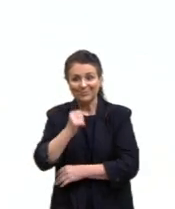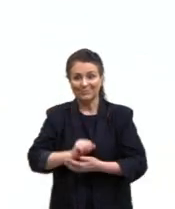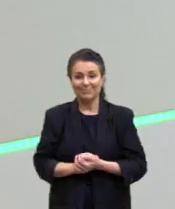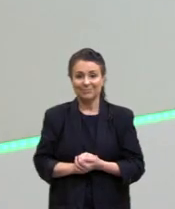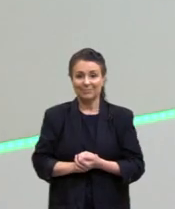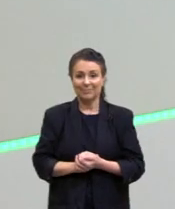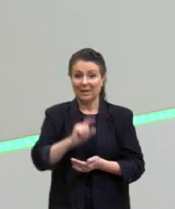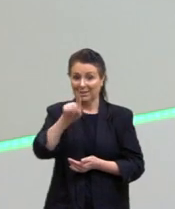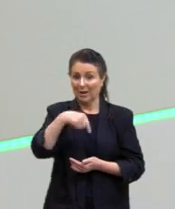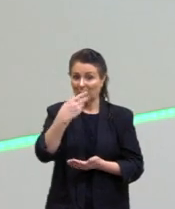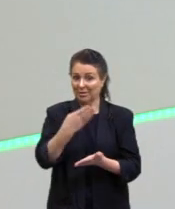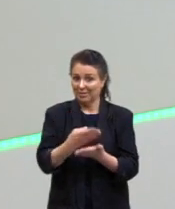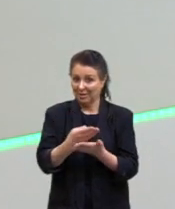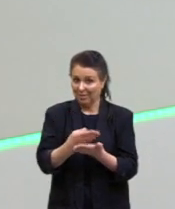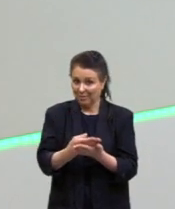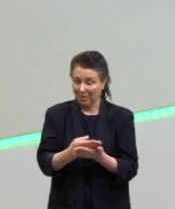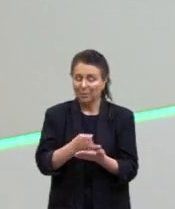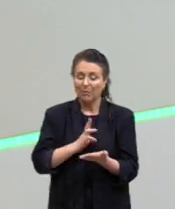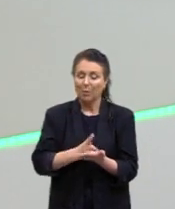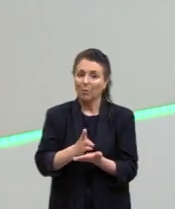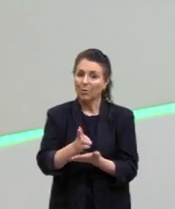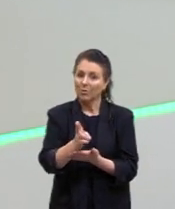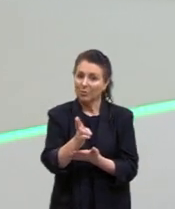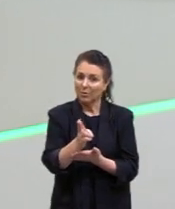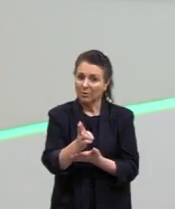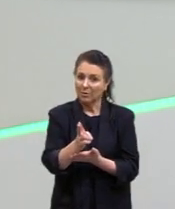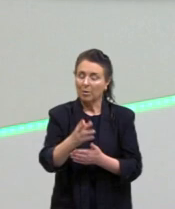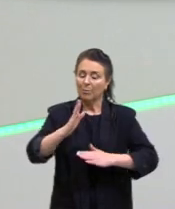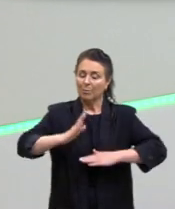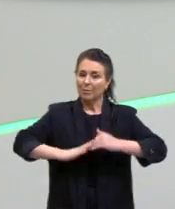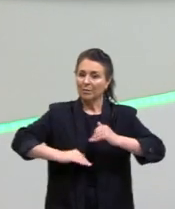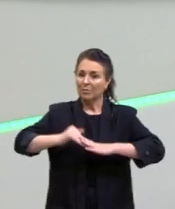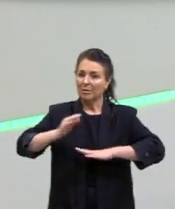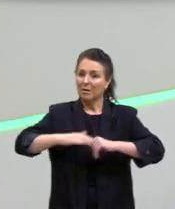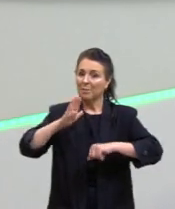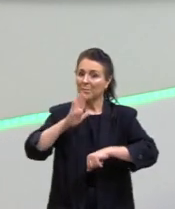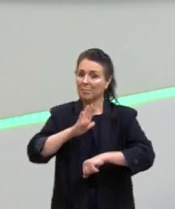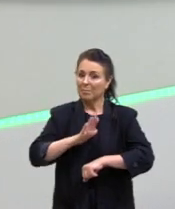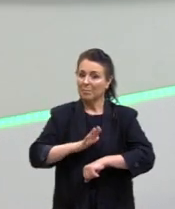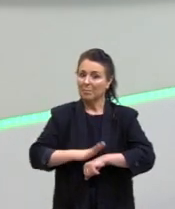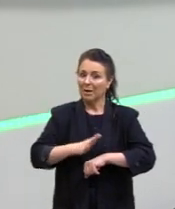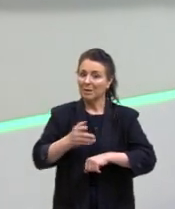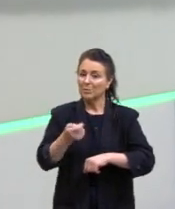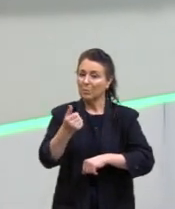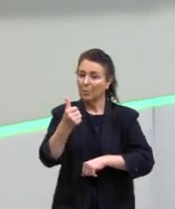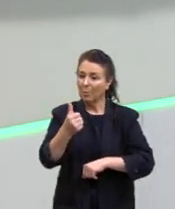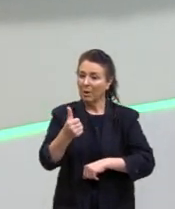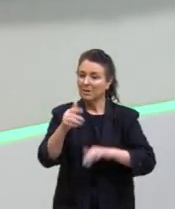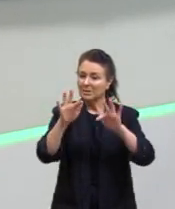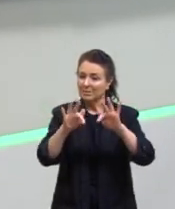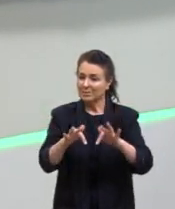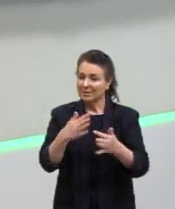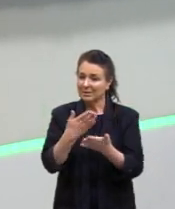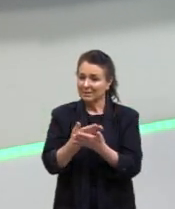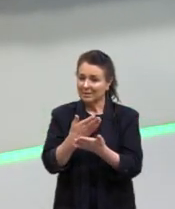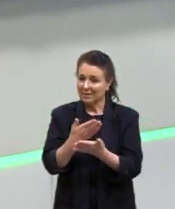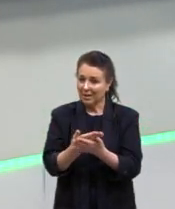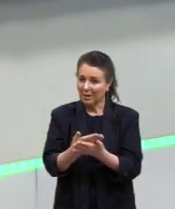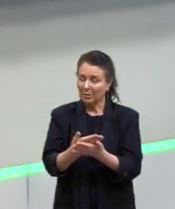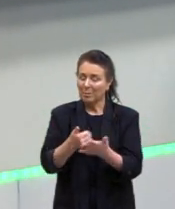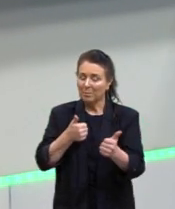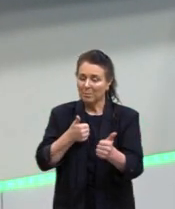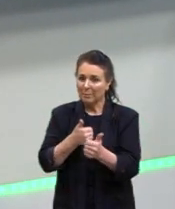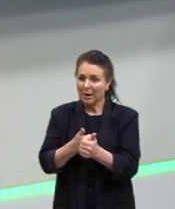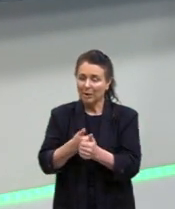na próxima aula nós vamos dar continuidade praticar um pouco mais aí nessa reta final já estamos chegando aí